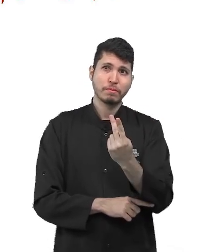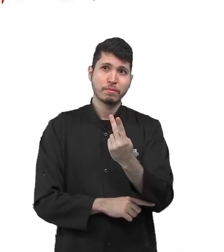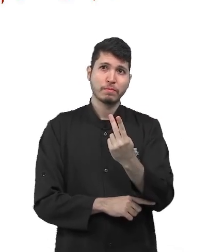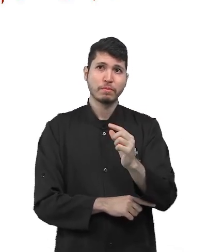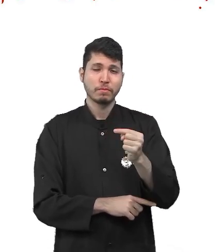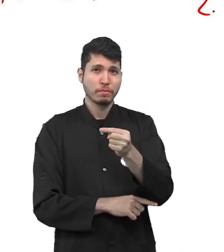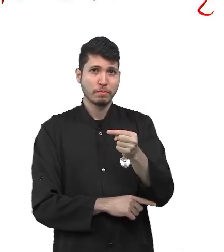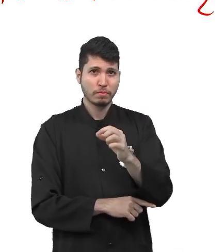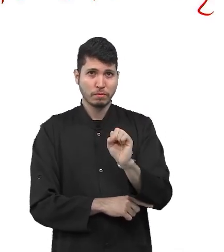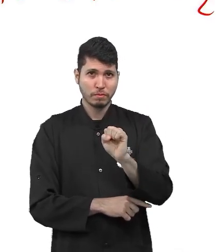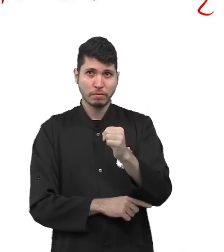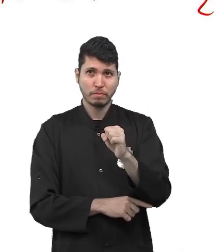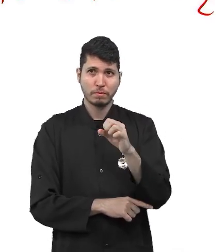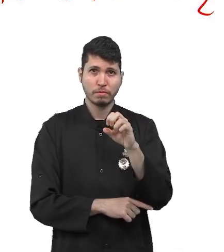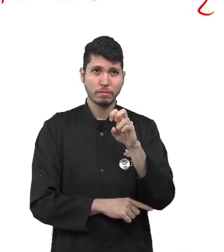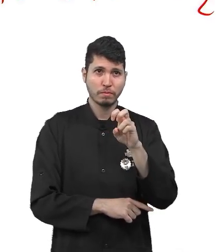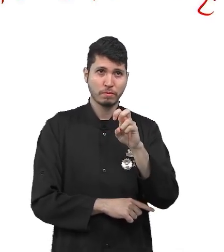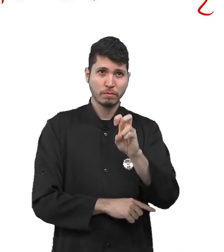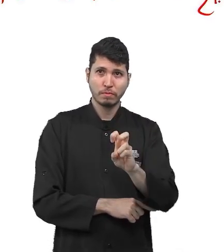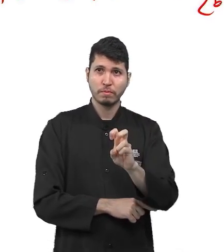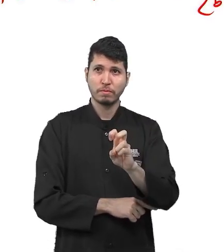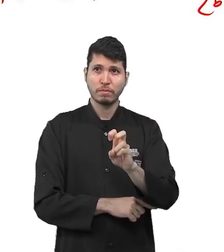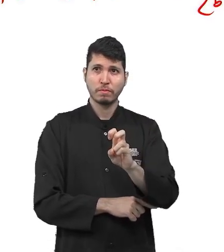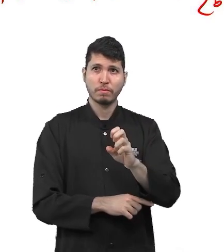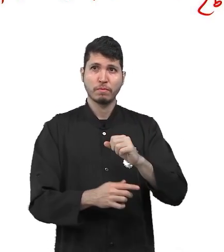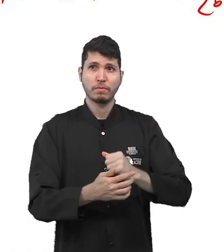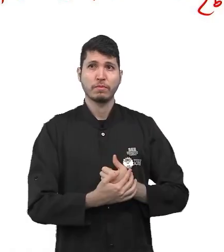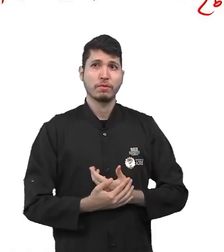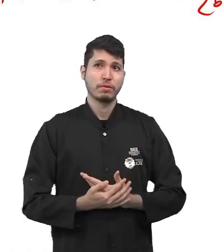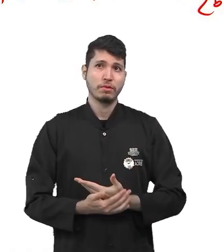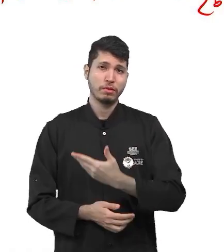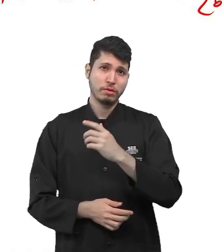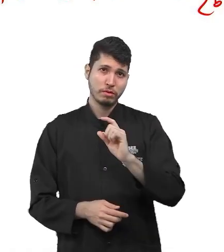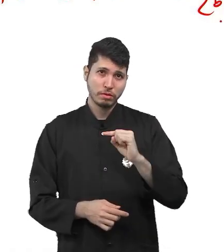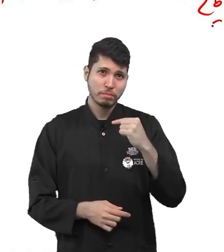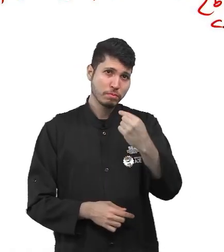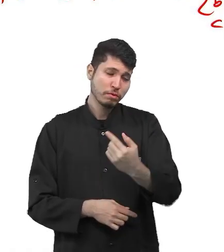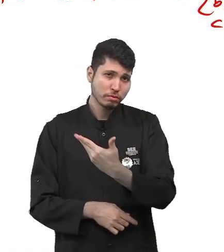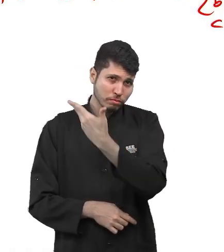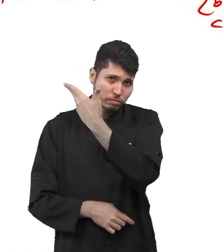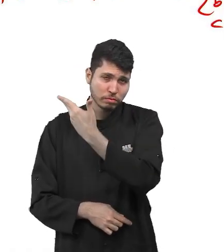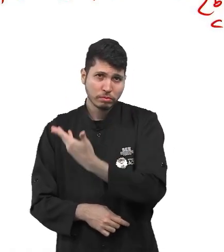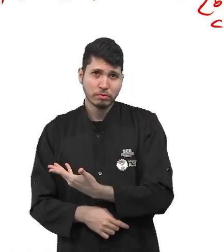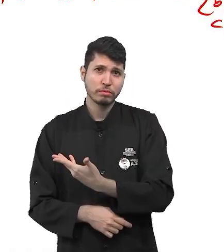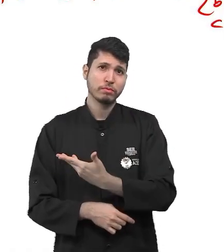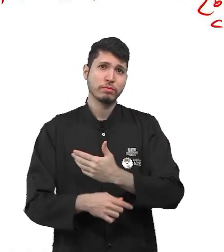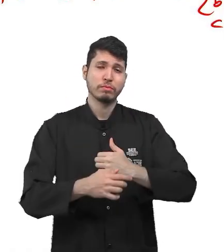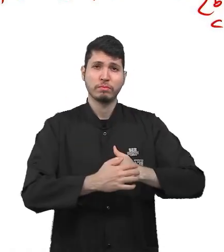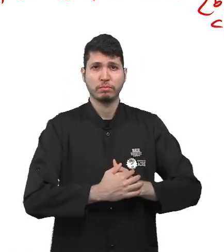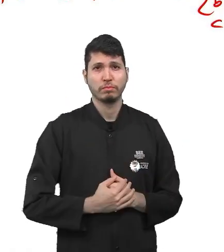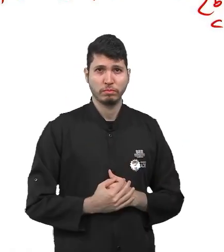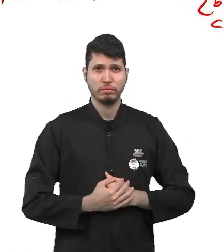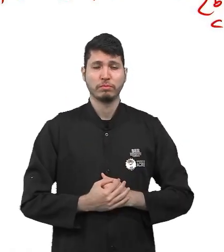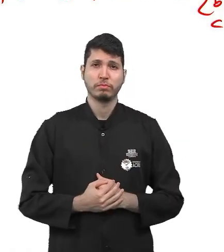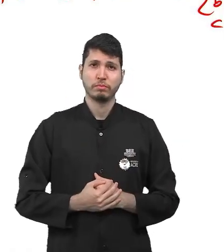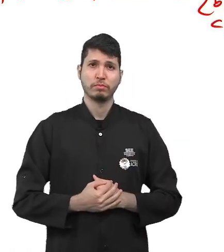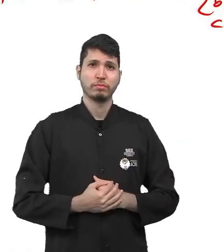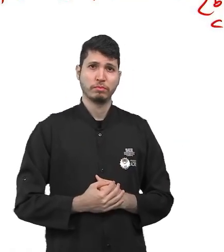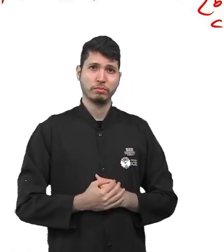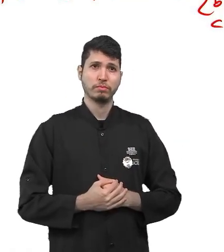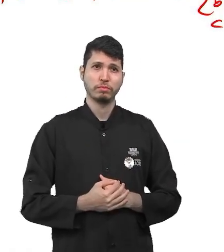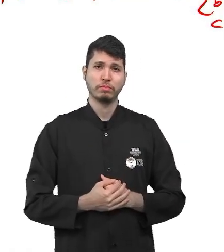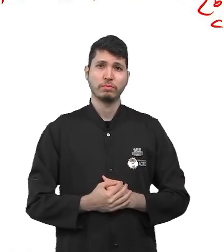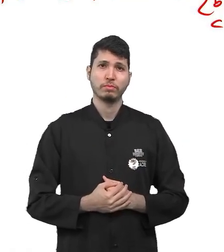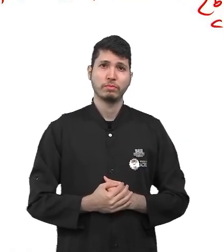eu já tenho o valor de A, que vai ser menos 1, o valor de B vai ser 22 e o valor de C vai ser menos 85,